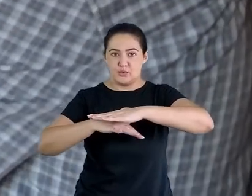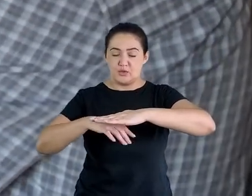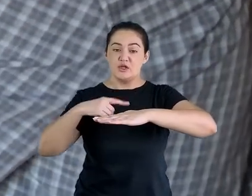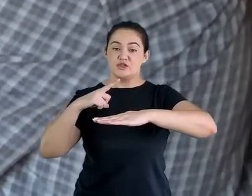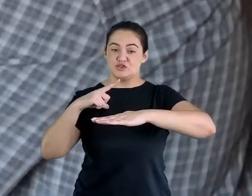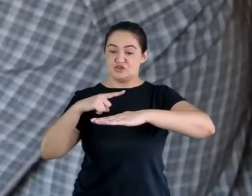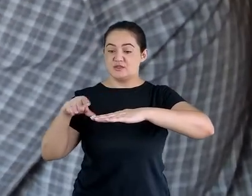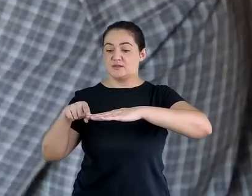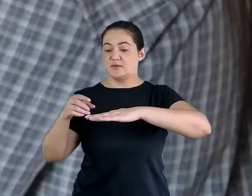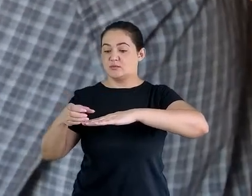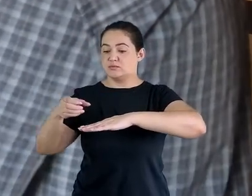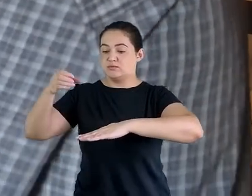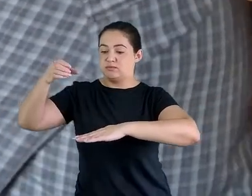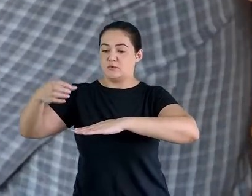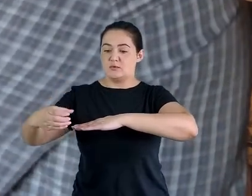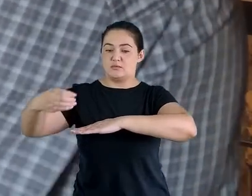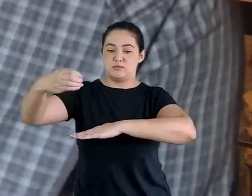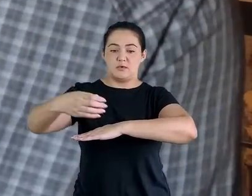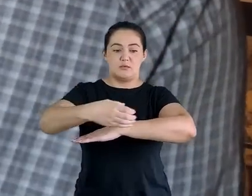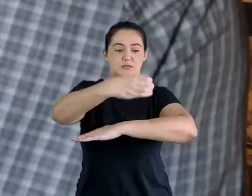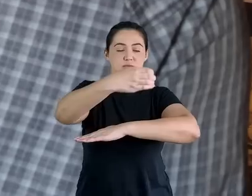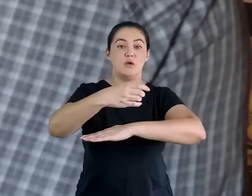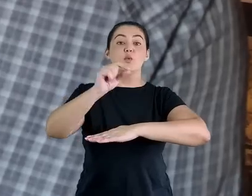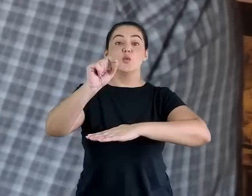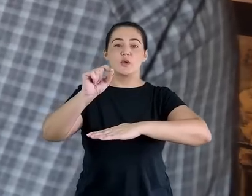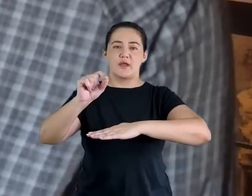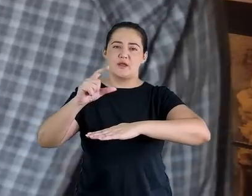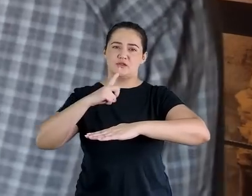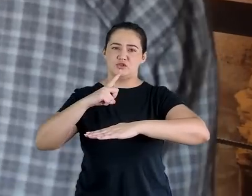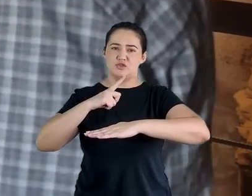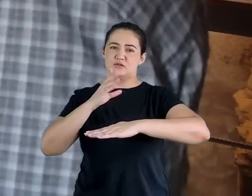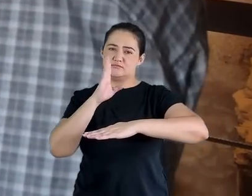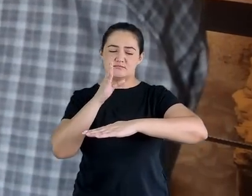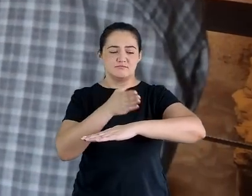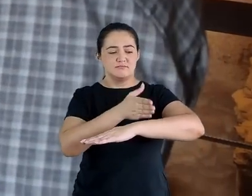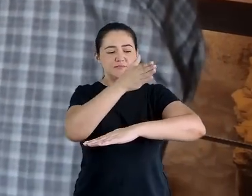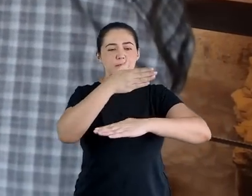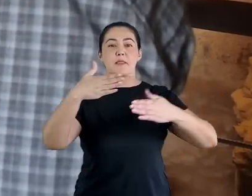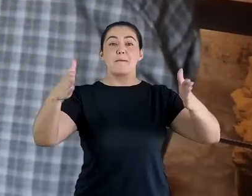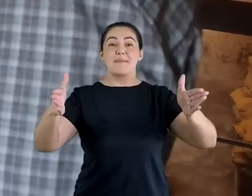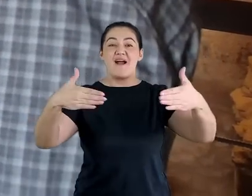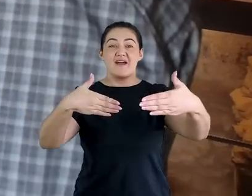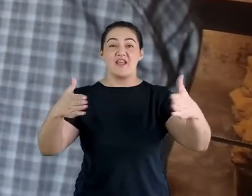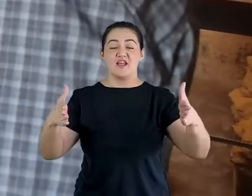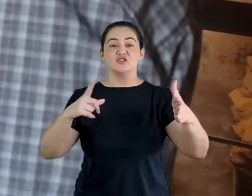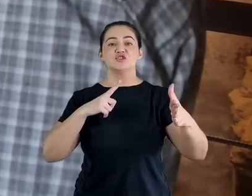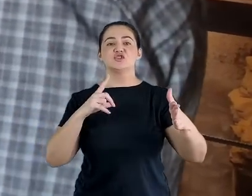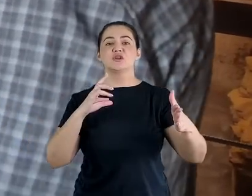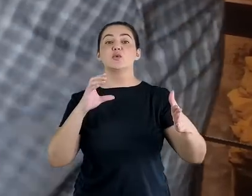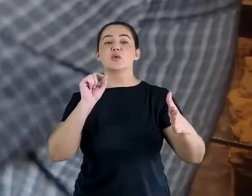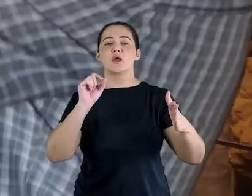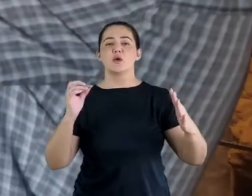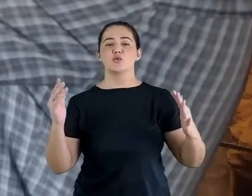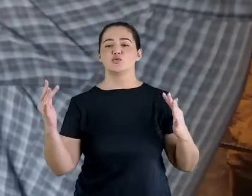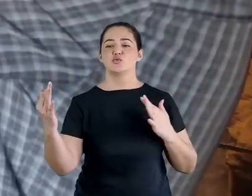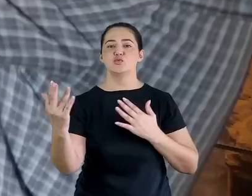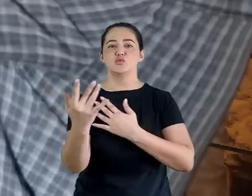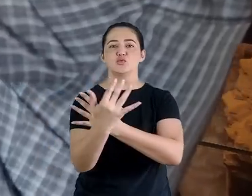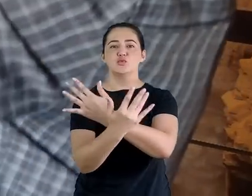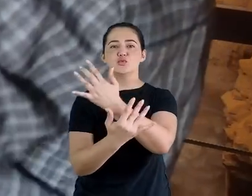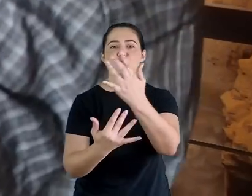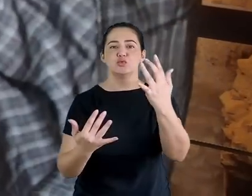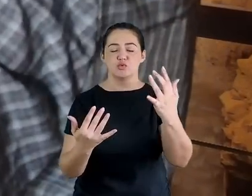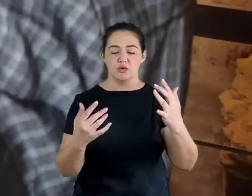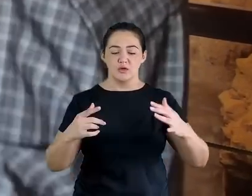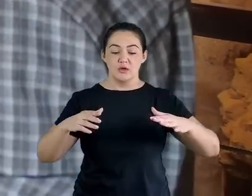que ninguém pudesse vê-los. Mas isso significa que o ar quente não estava apenas abaixo do chão, estava também